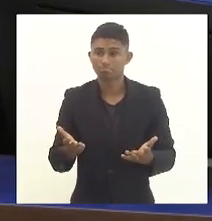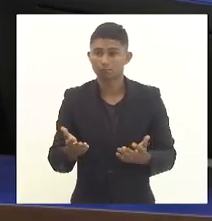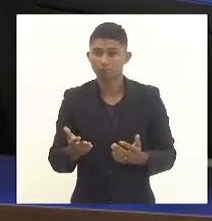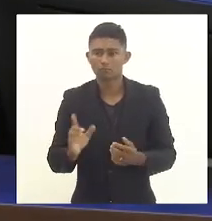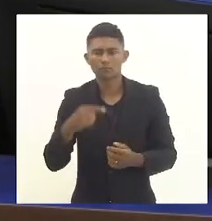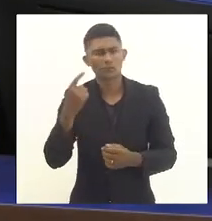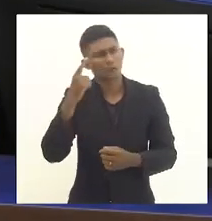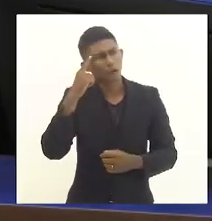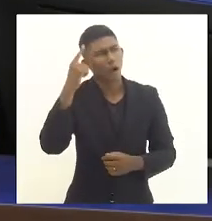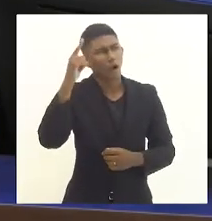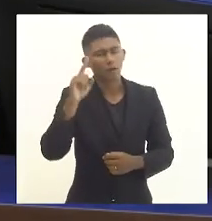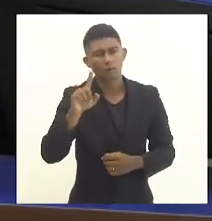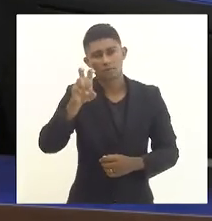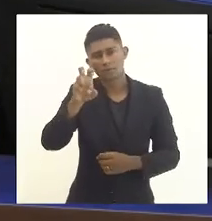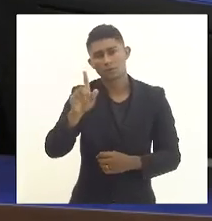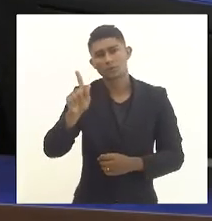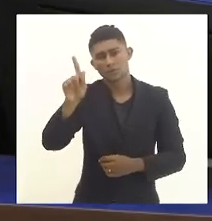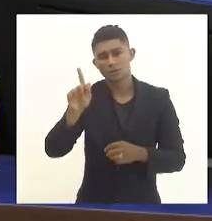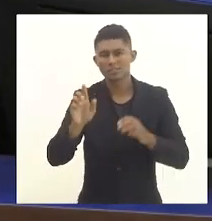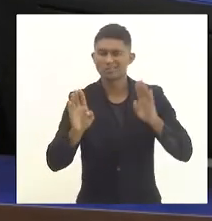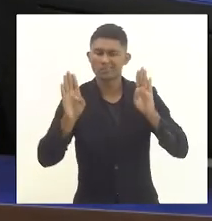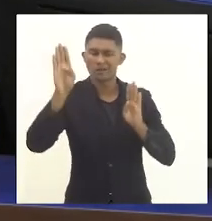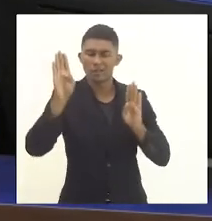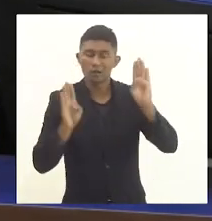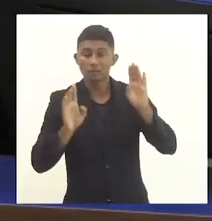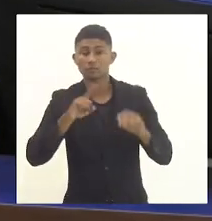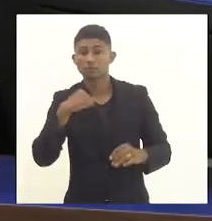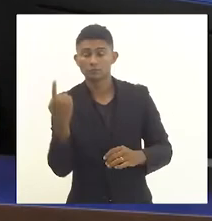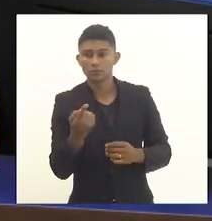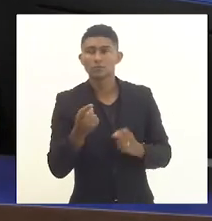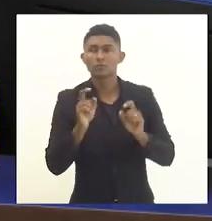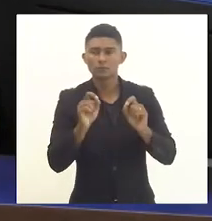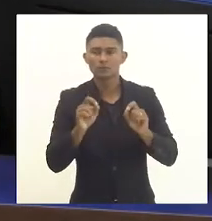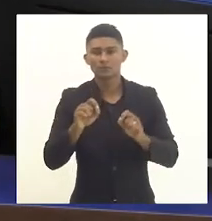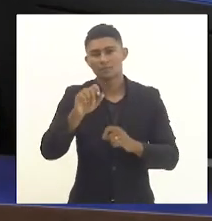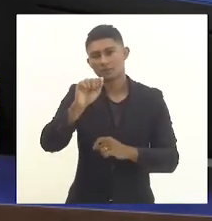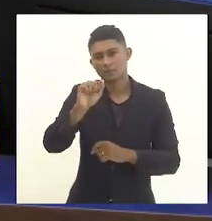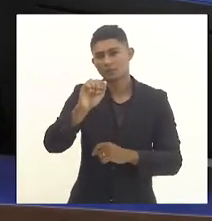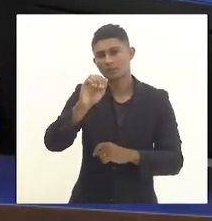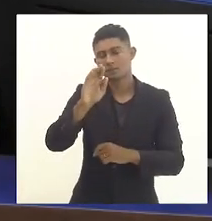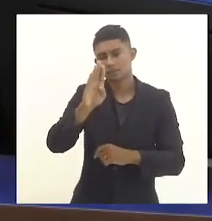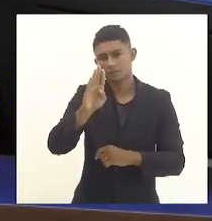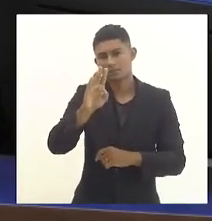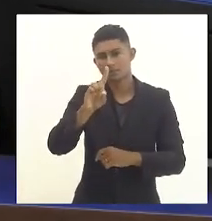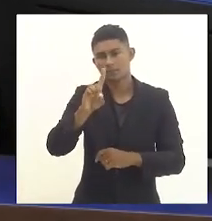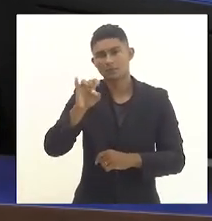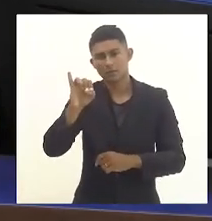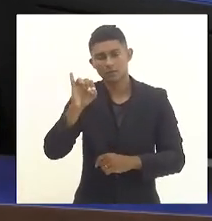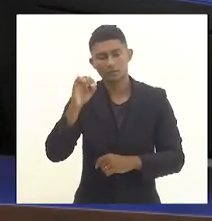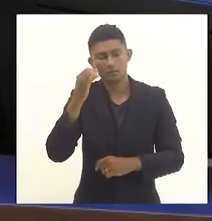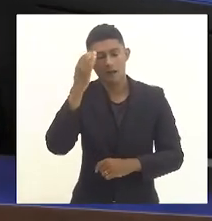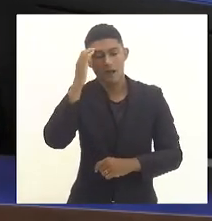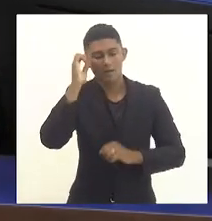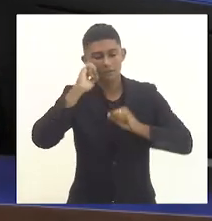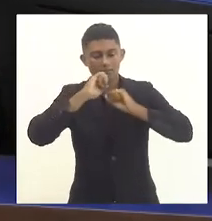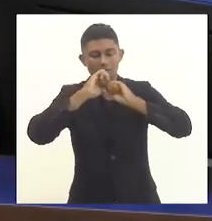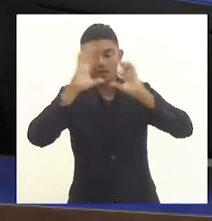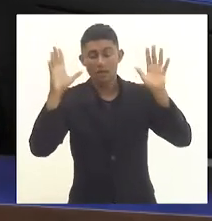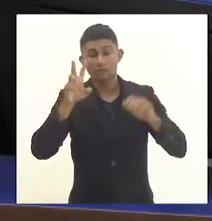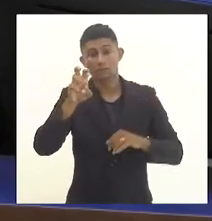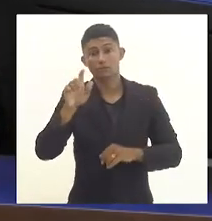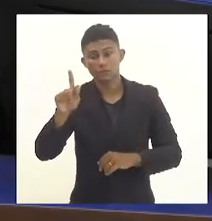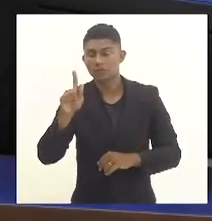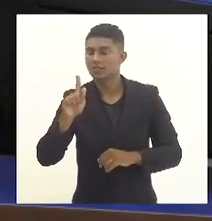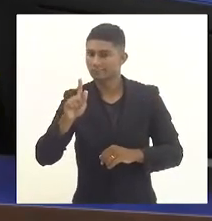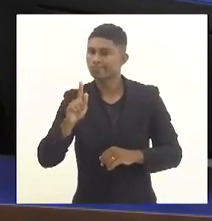o leilão de 5G, nós da Agência Brasileira de Desenvolvimento Industrial entendemos que o 5G faria toda a